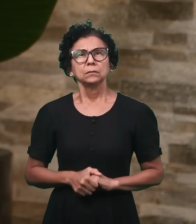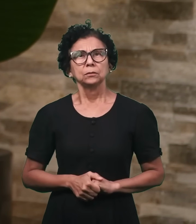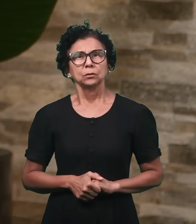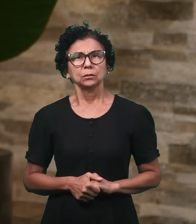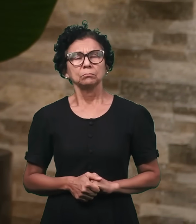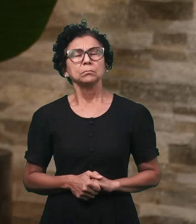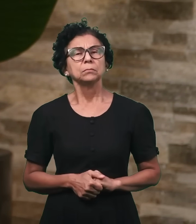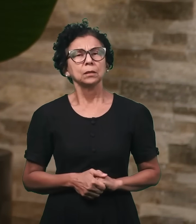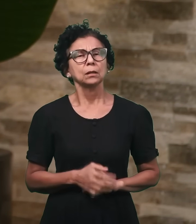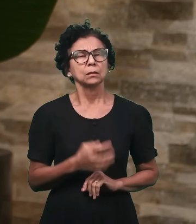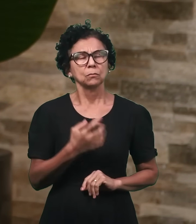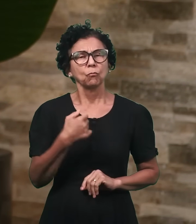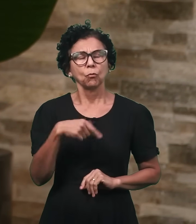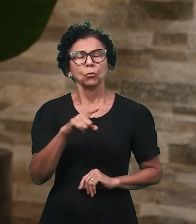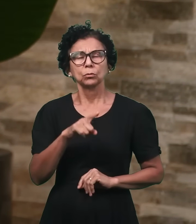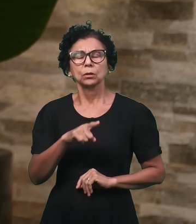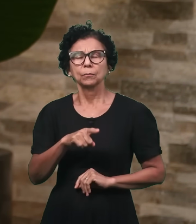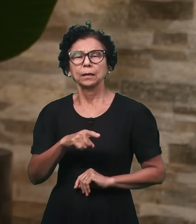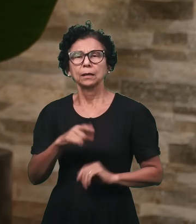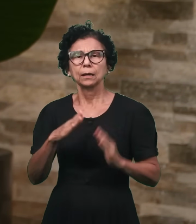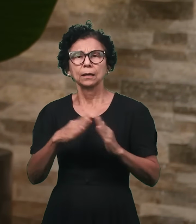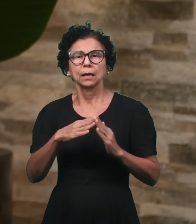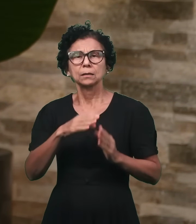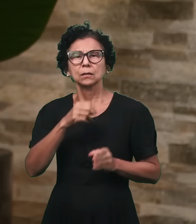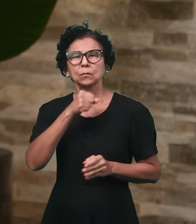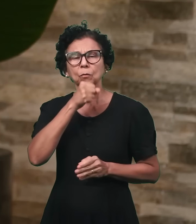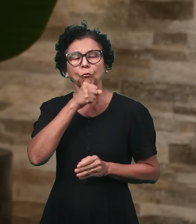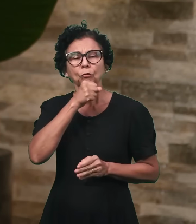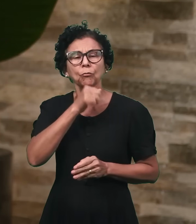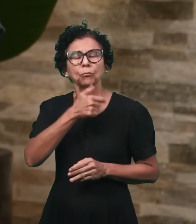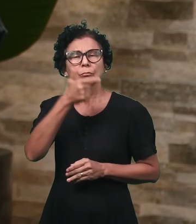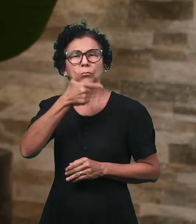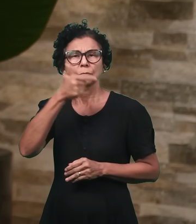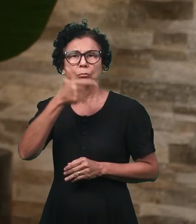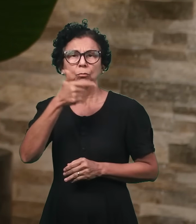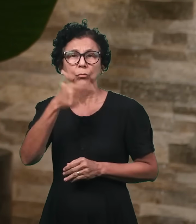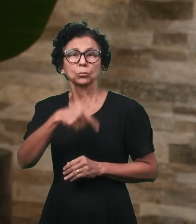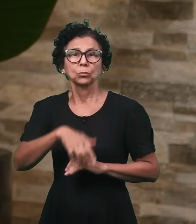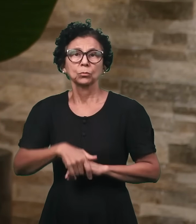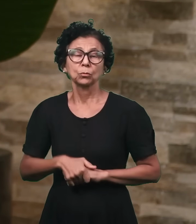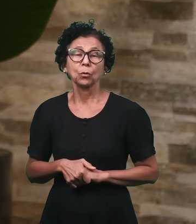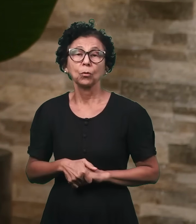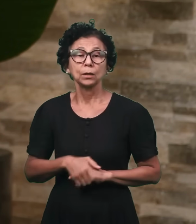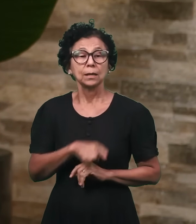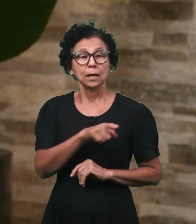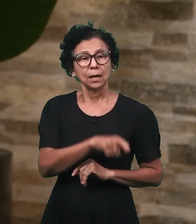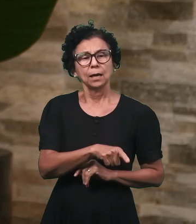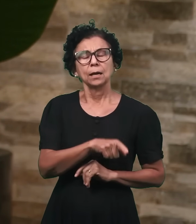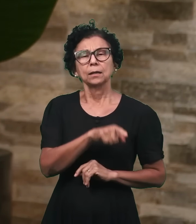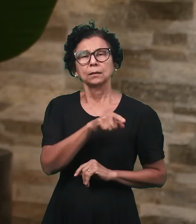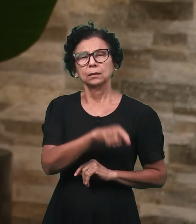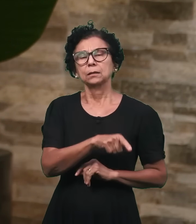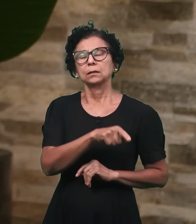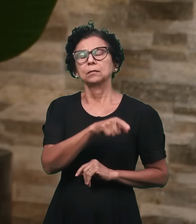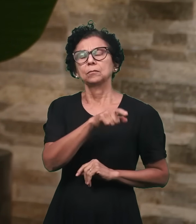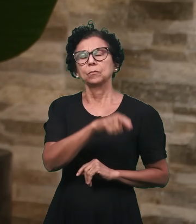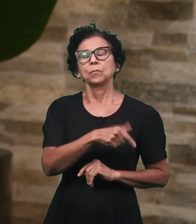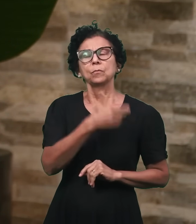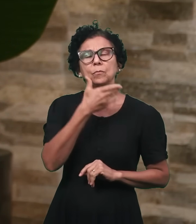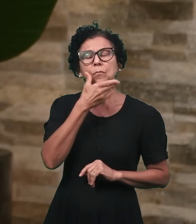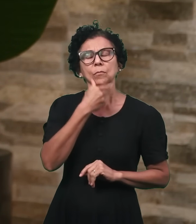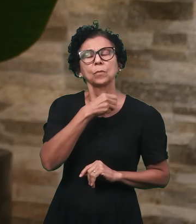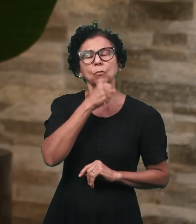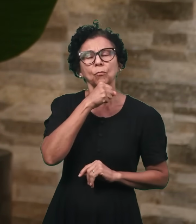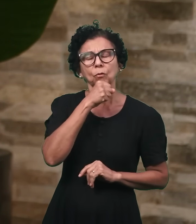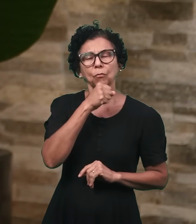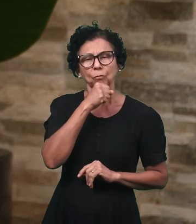do meu bisavô e da minha bisavó, e ele acolhia e recebia irmãos que vinham de Vila Velha, o pastor Gideuti, o pastor Amadeu, entre